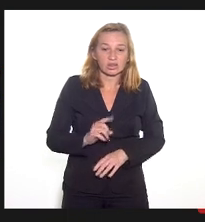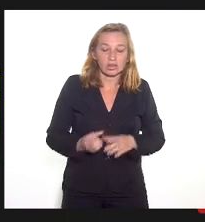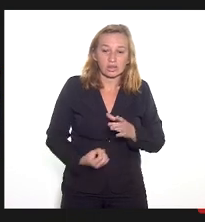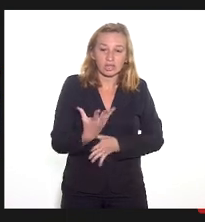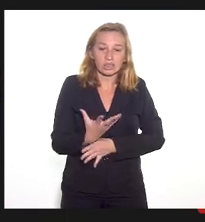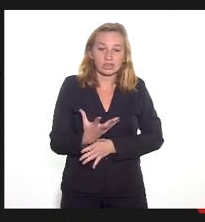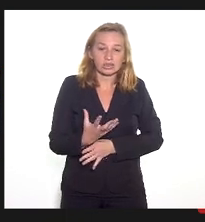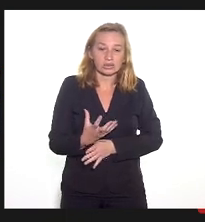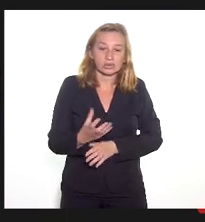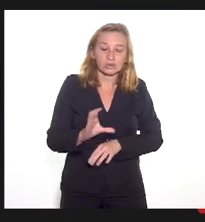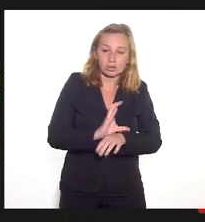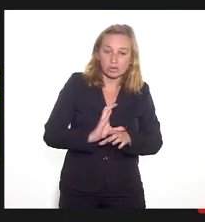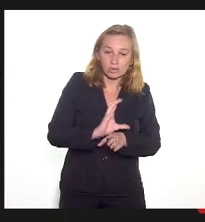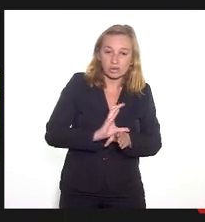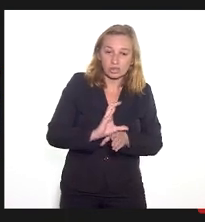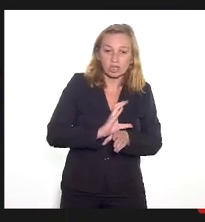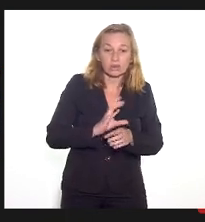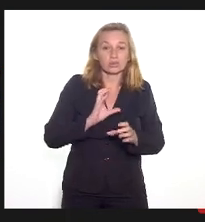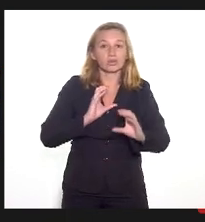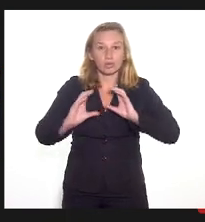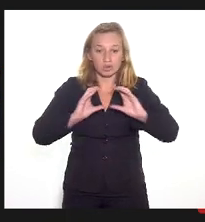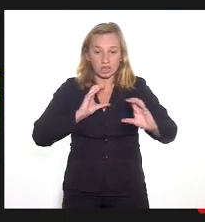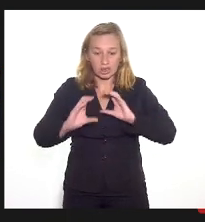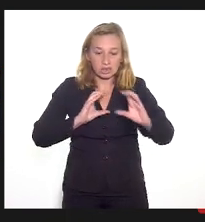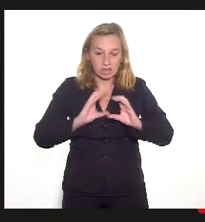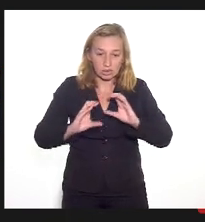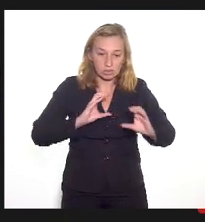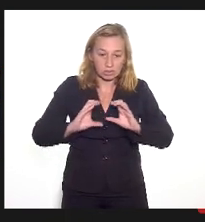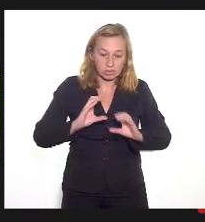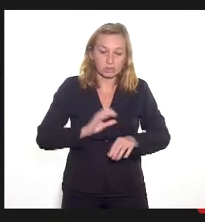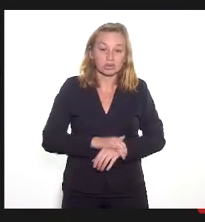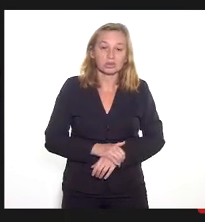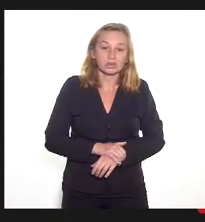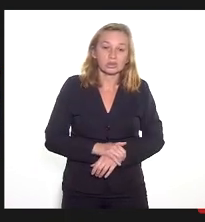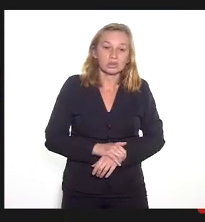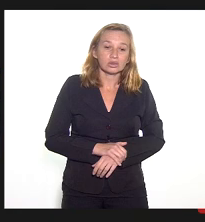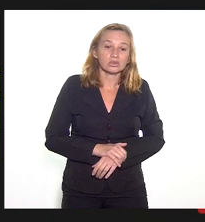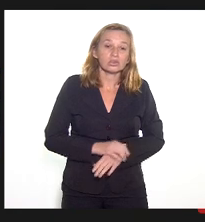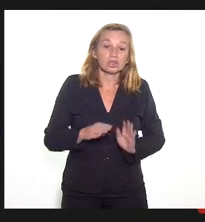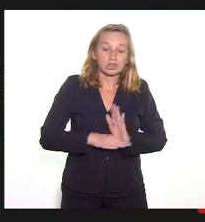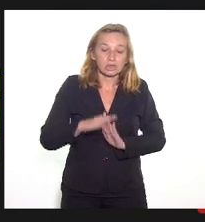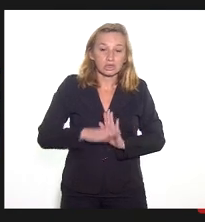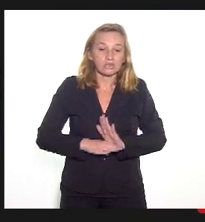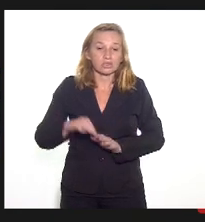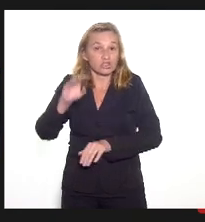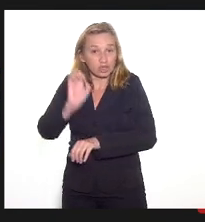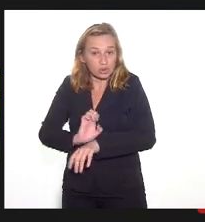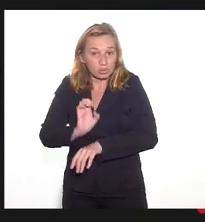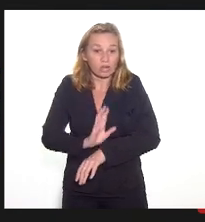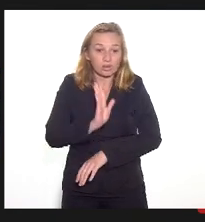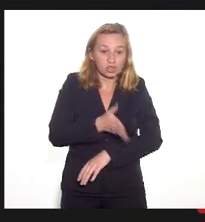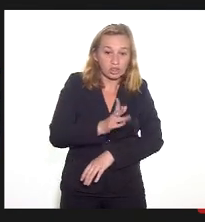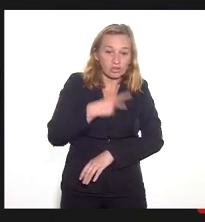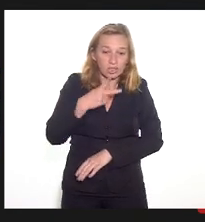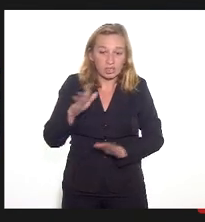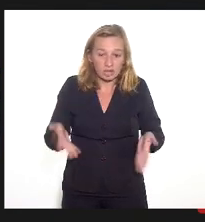do Conselho de Comunicação, a nível estadual, como já foi proposto, a